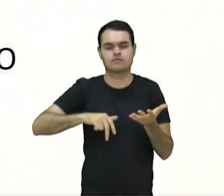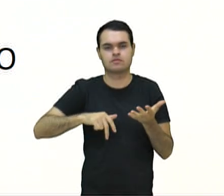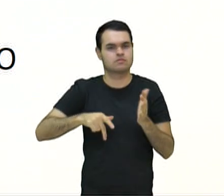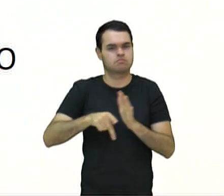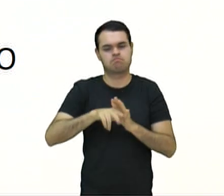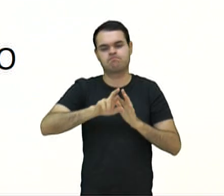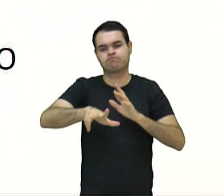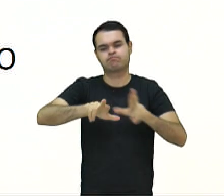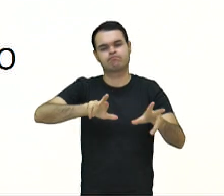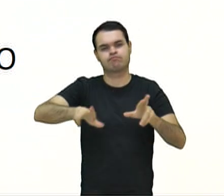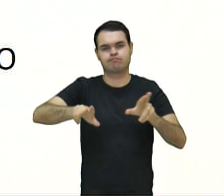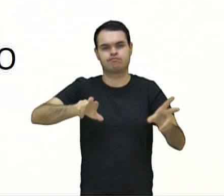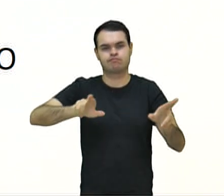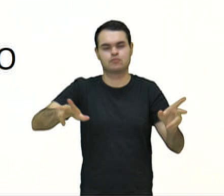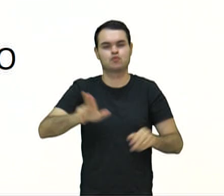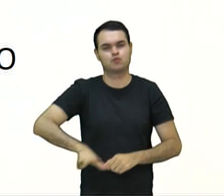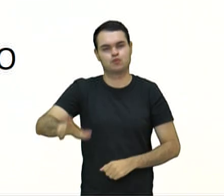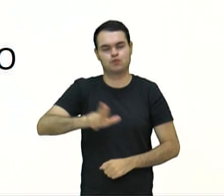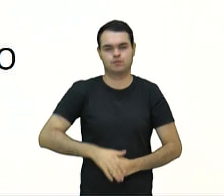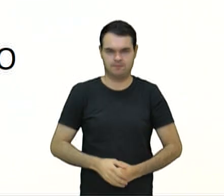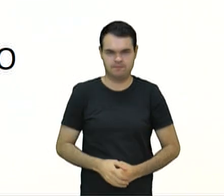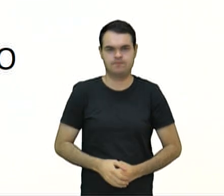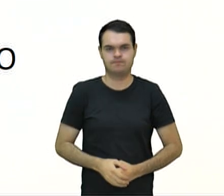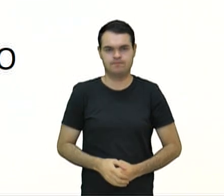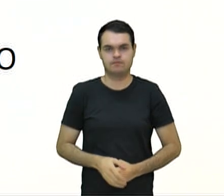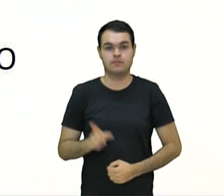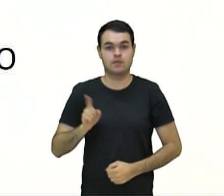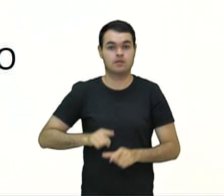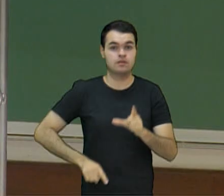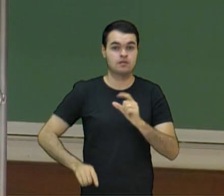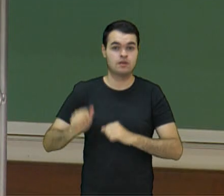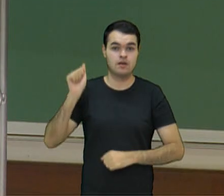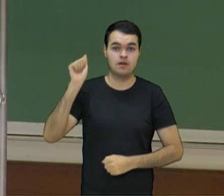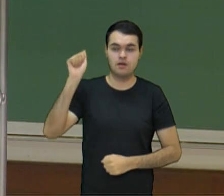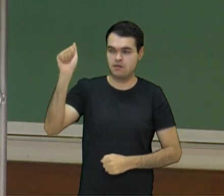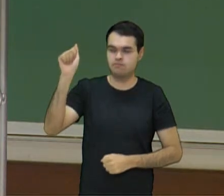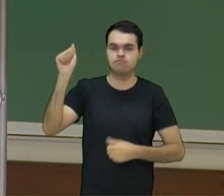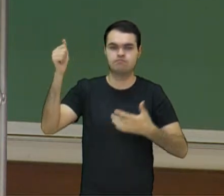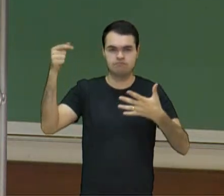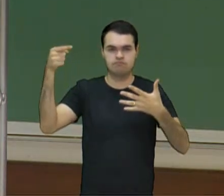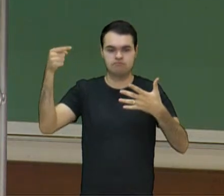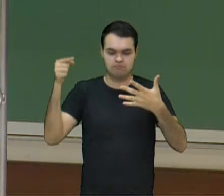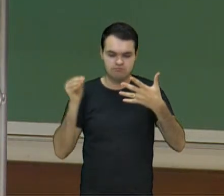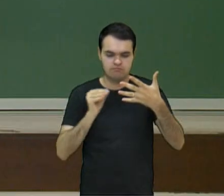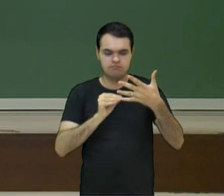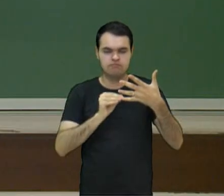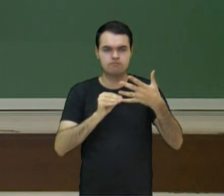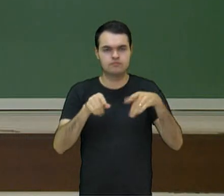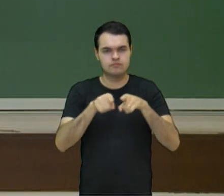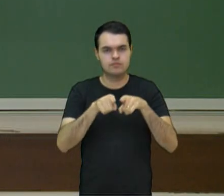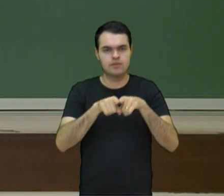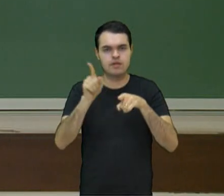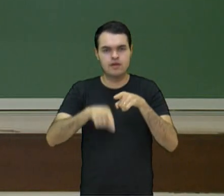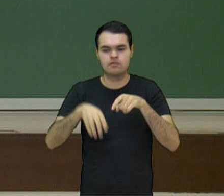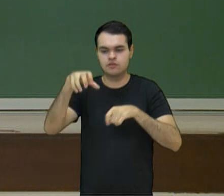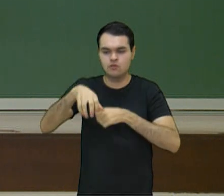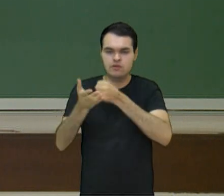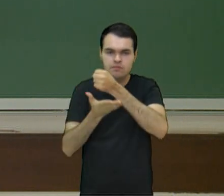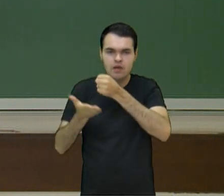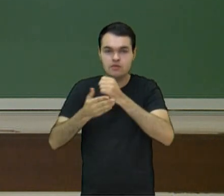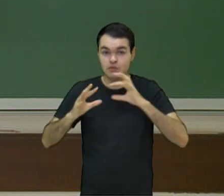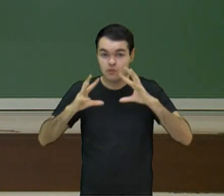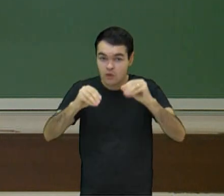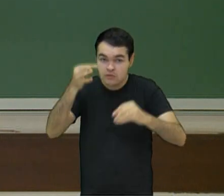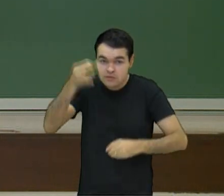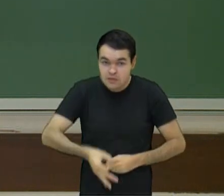mais diversas utilizações, é a letra A, também faz parte do setor de base. Todo mundo acertou